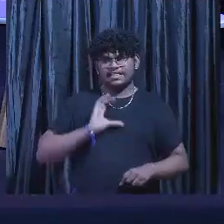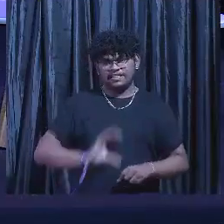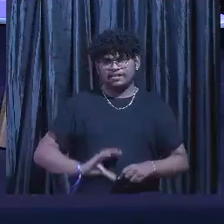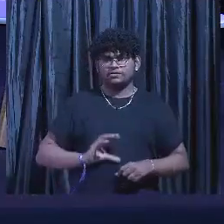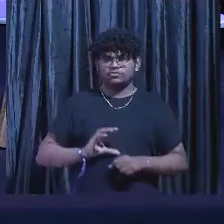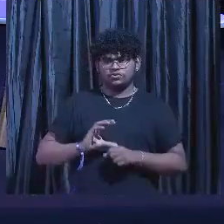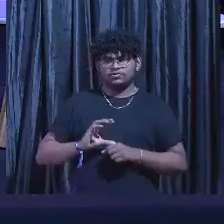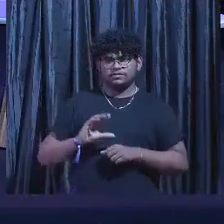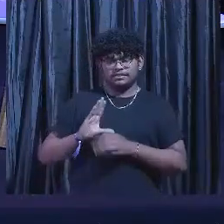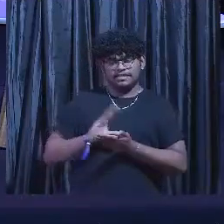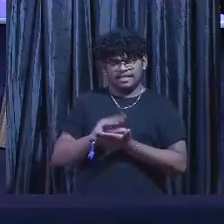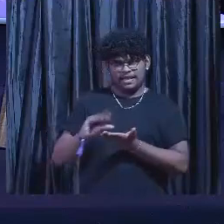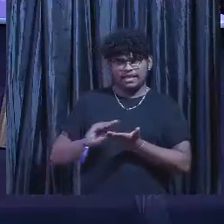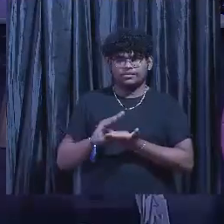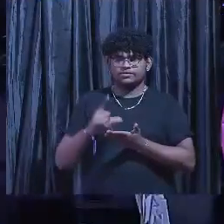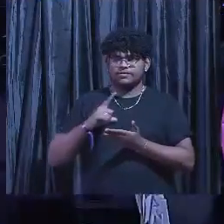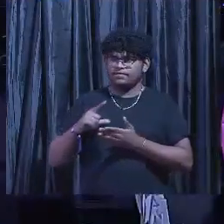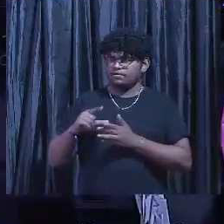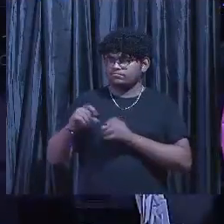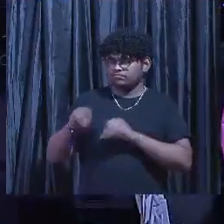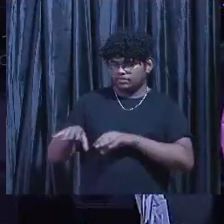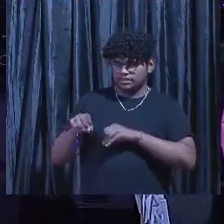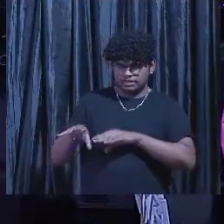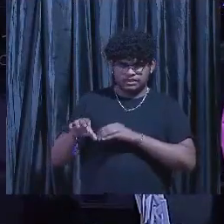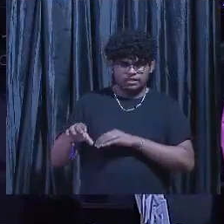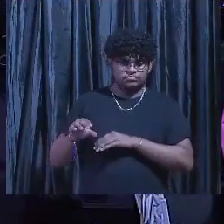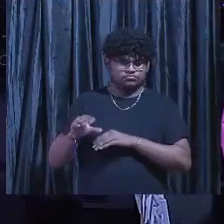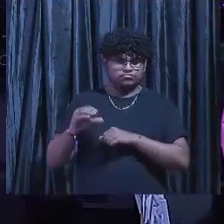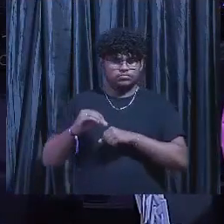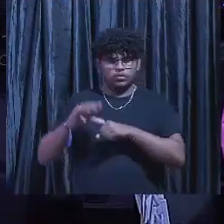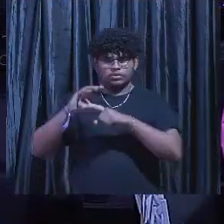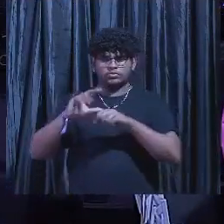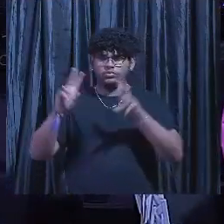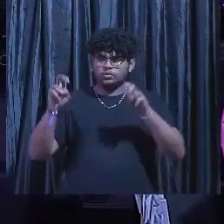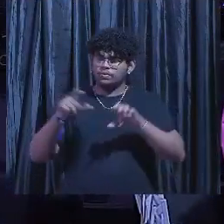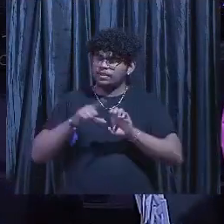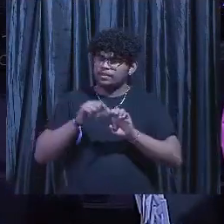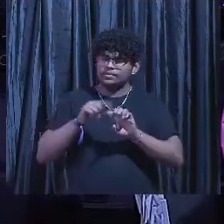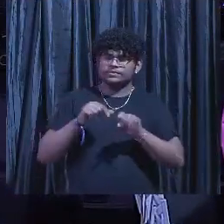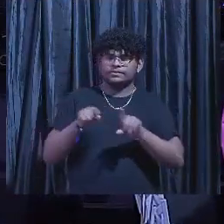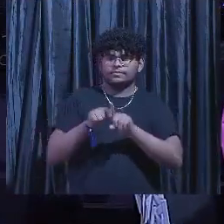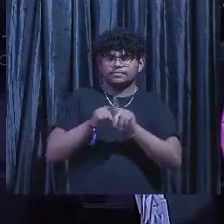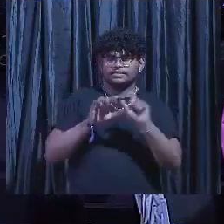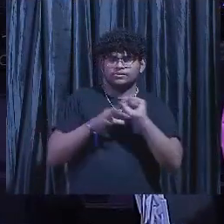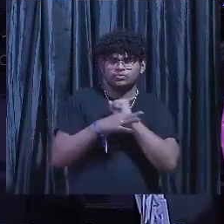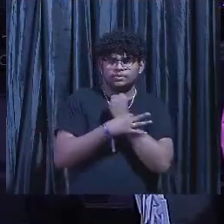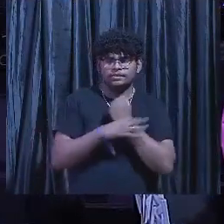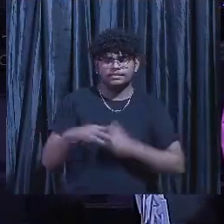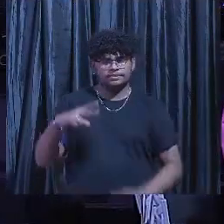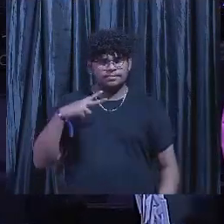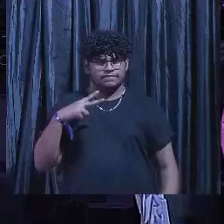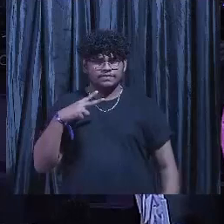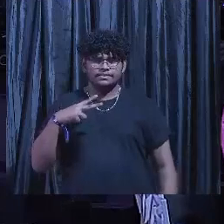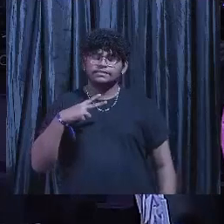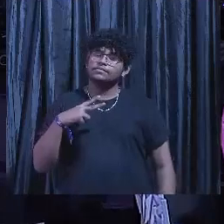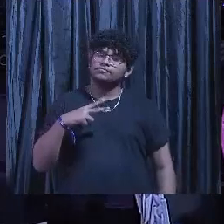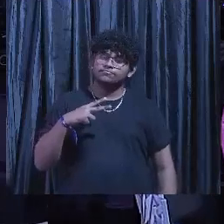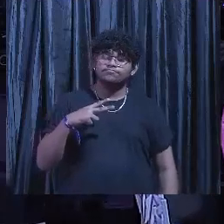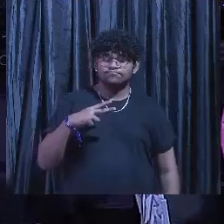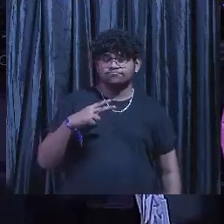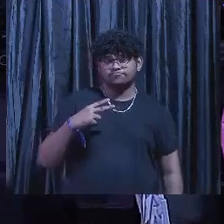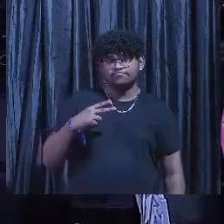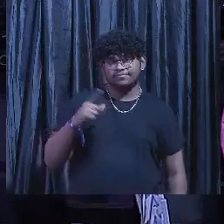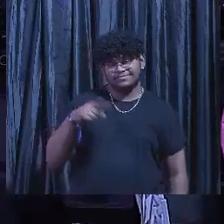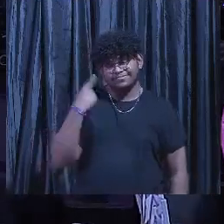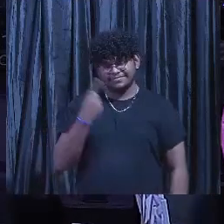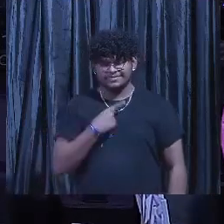os empreendedores. E lá atrás, quando eu também mencionei que rolou uma palestra sobre segurança, privacidade, acho que a gente está falando muito ainda, né,